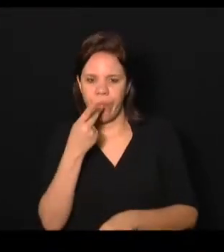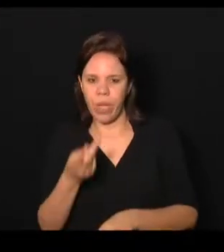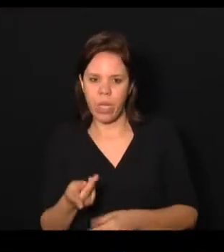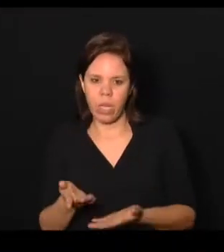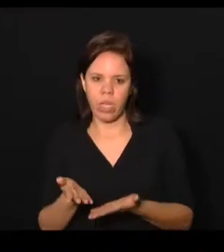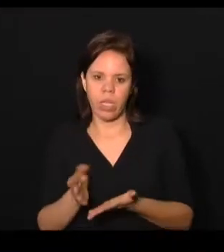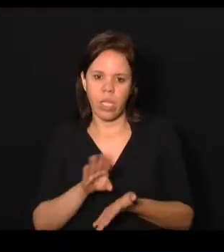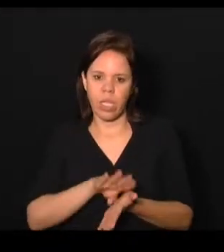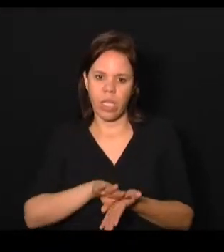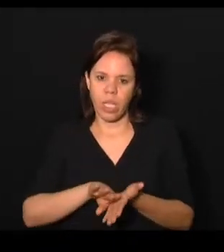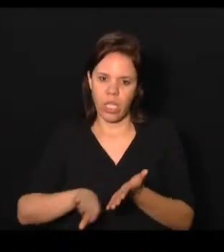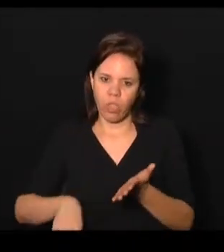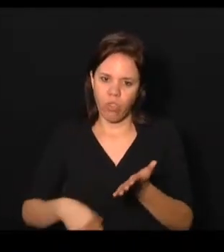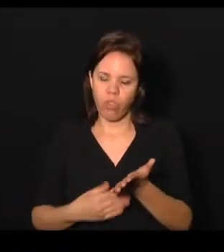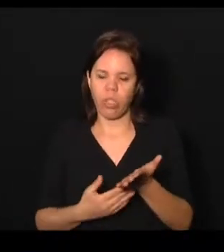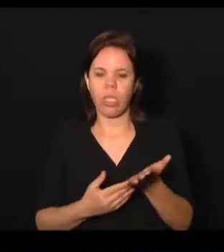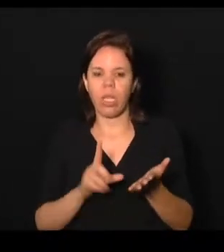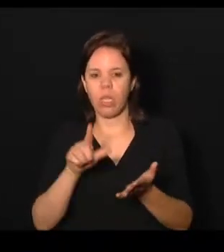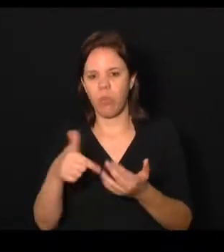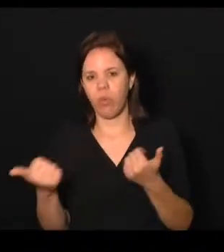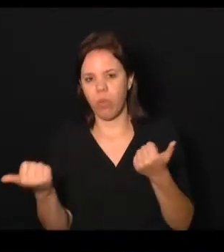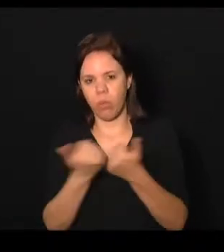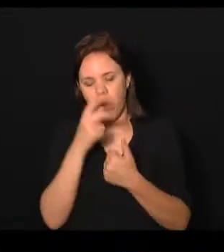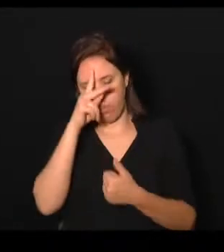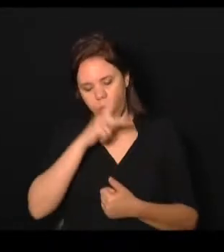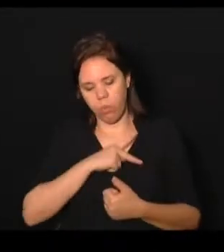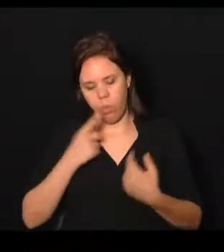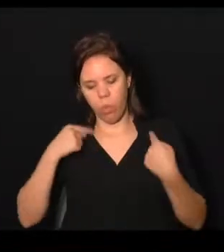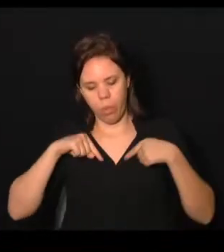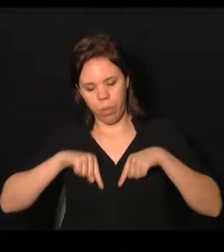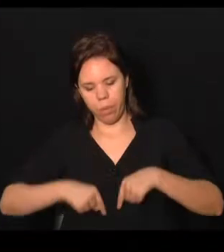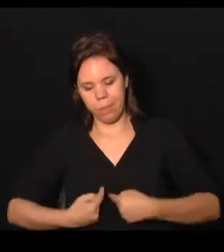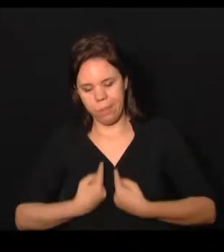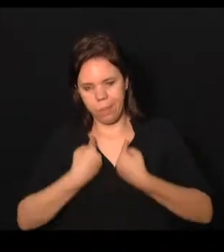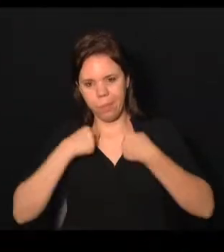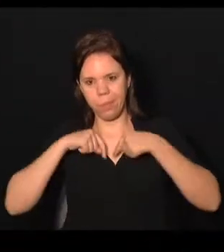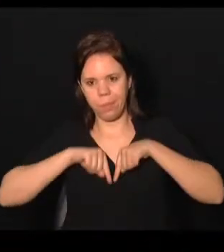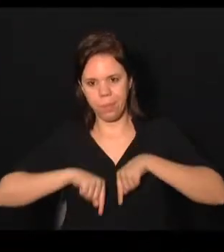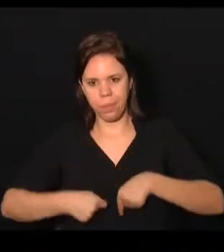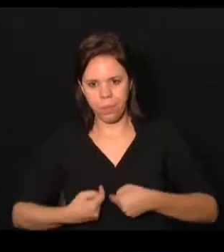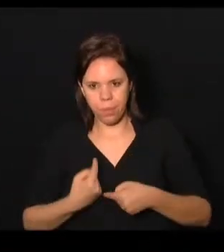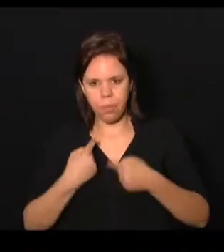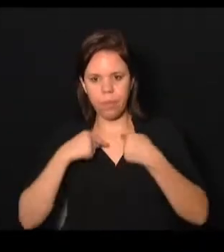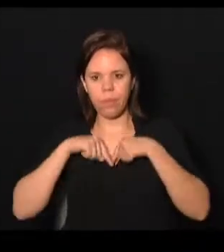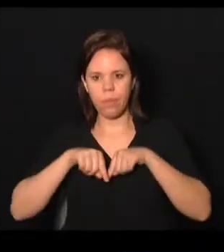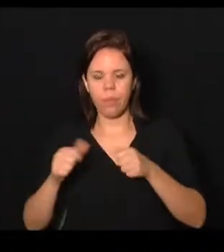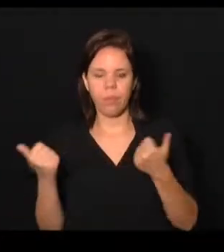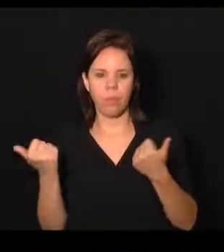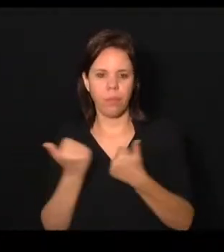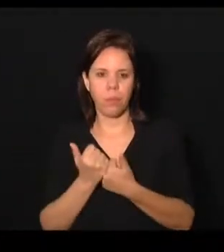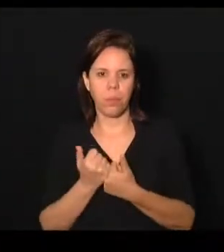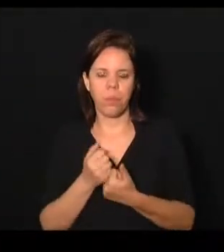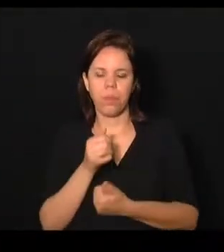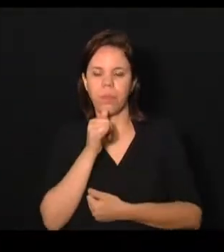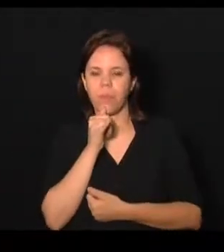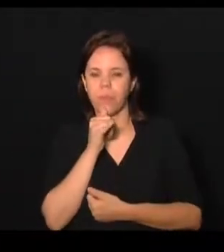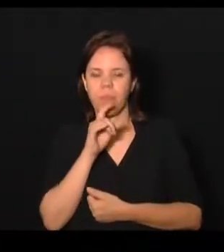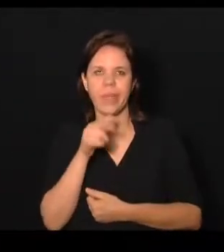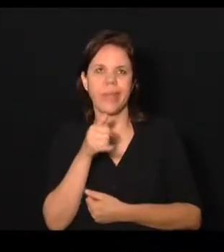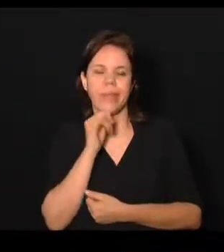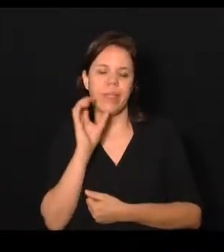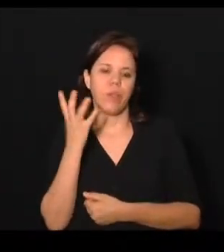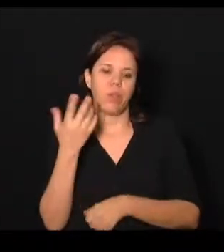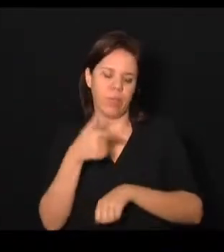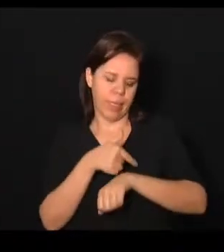de sangue, ele vai ser reposto do seu próprio corpo. Ele está armazenado ali para isso. Por exemplo, quando você se corta,